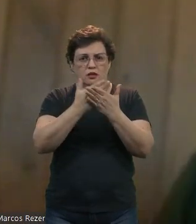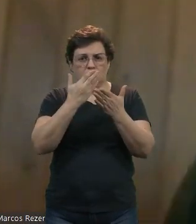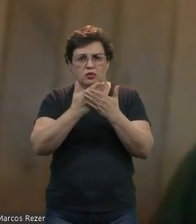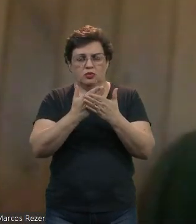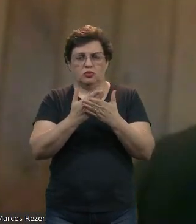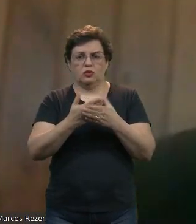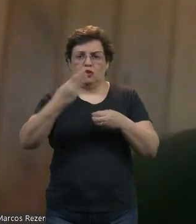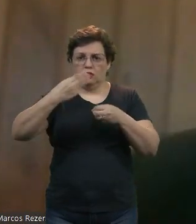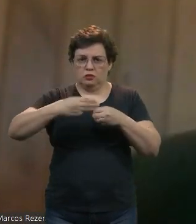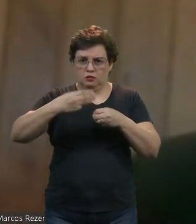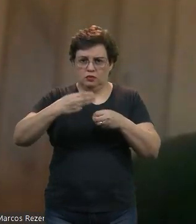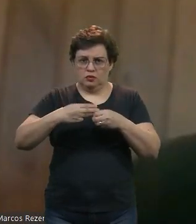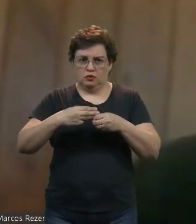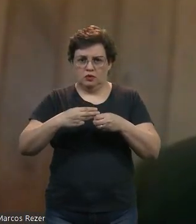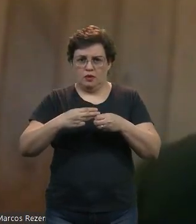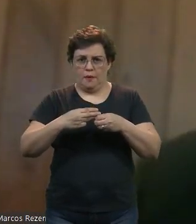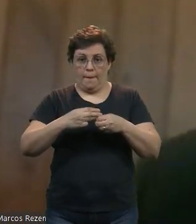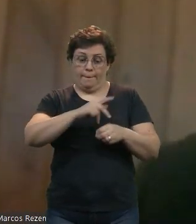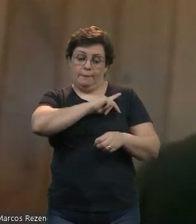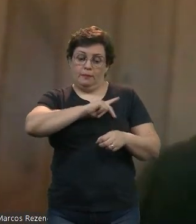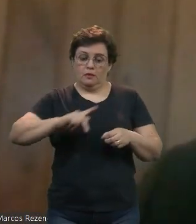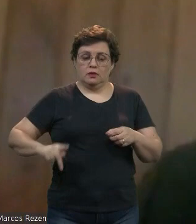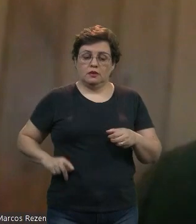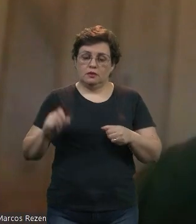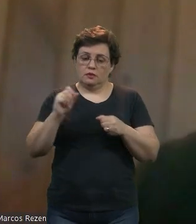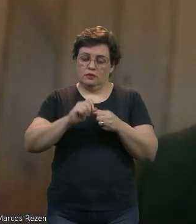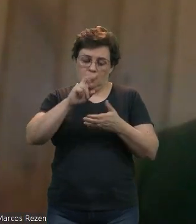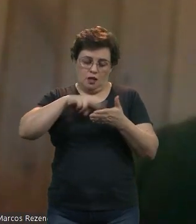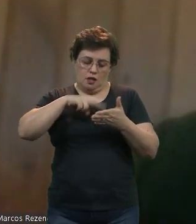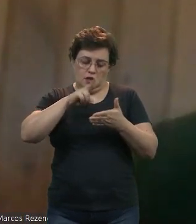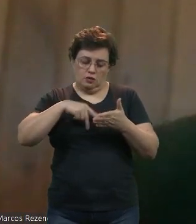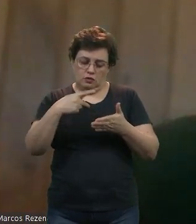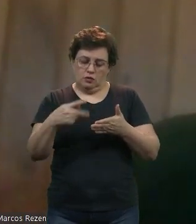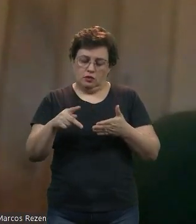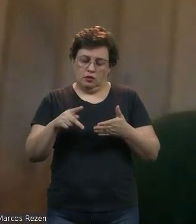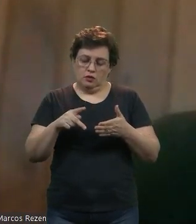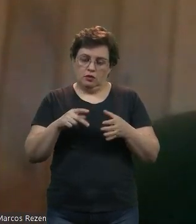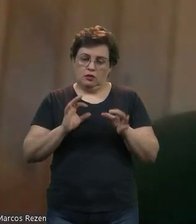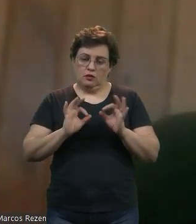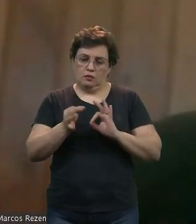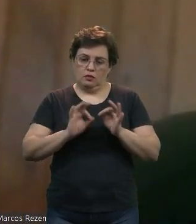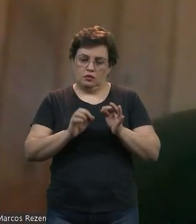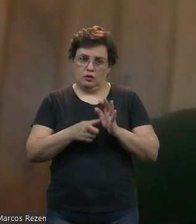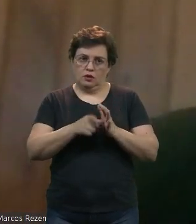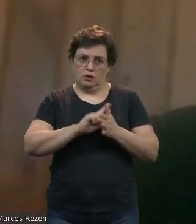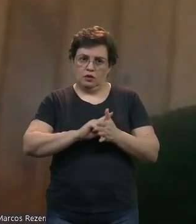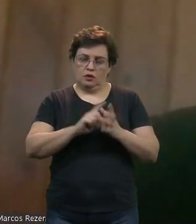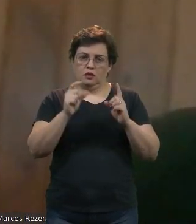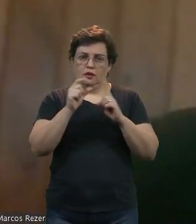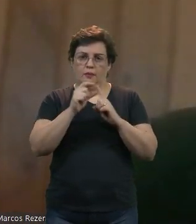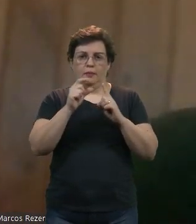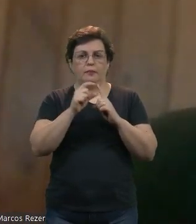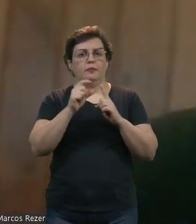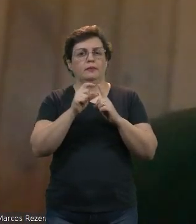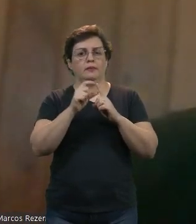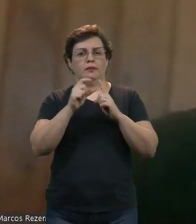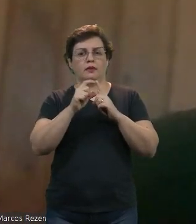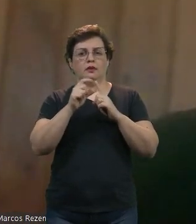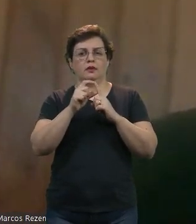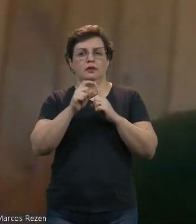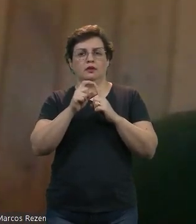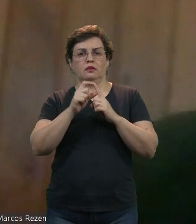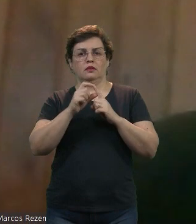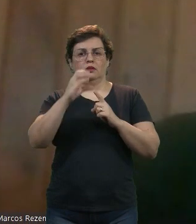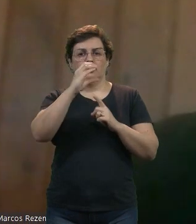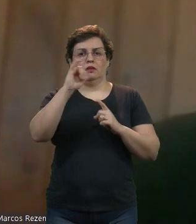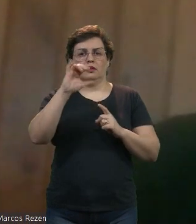A presidência fará a leitura do projeto e da sua justificativa. Antes, porém, questão de ordem,